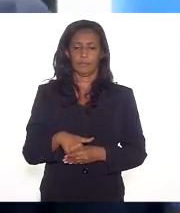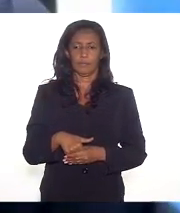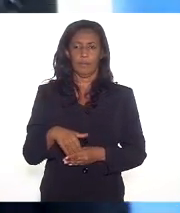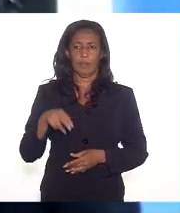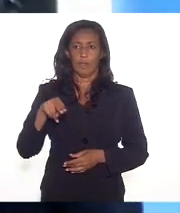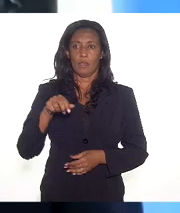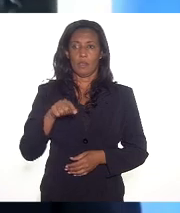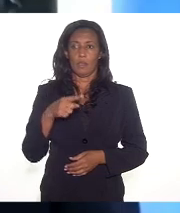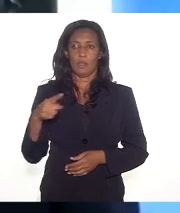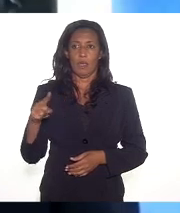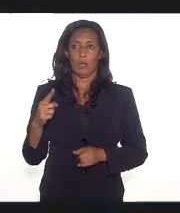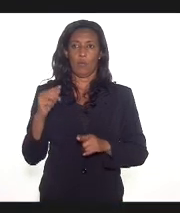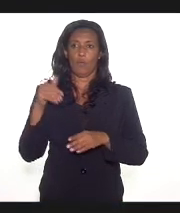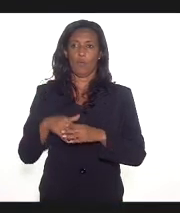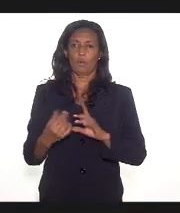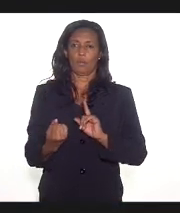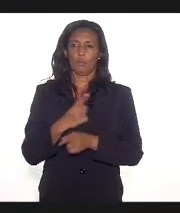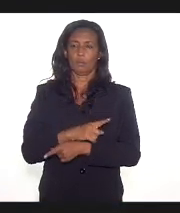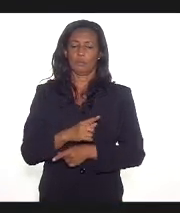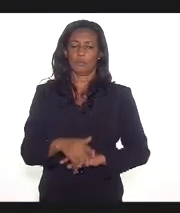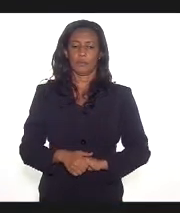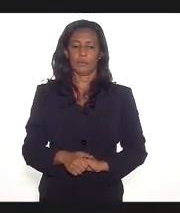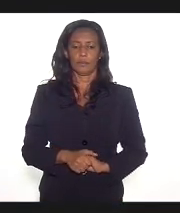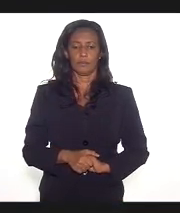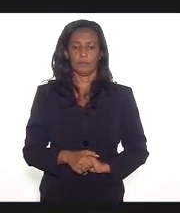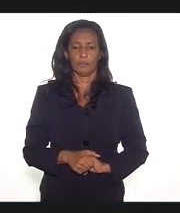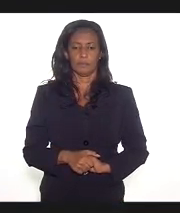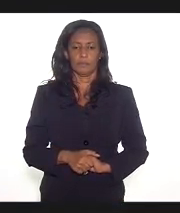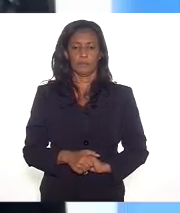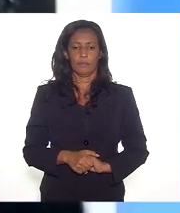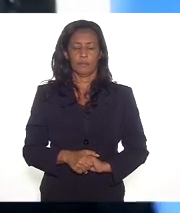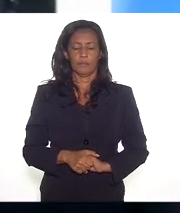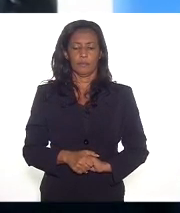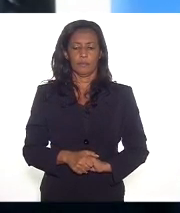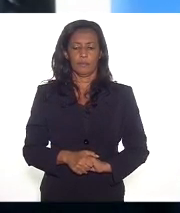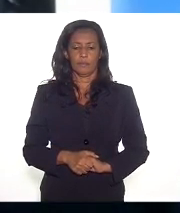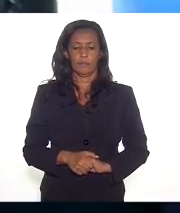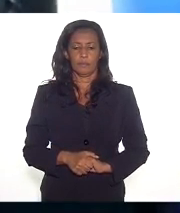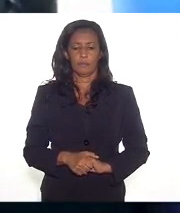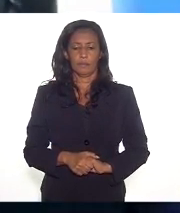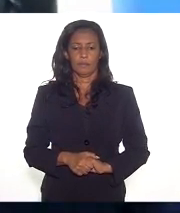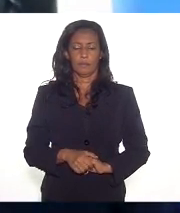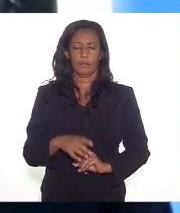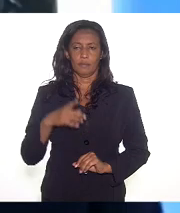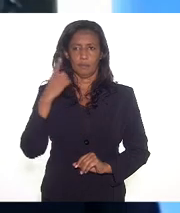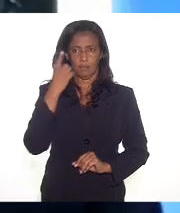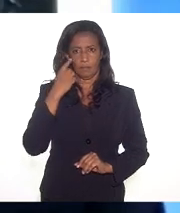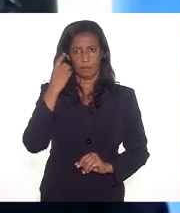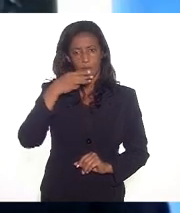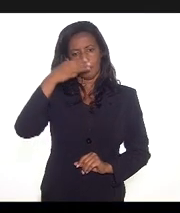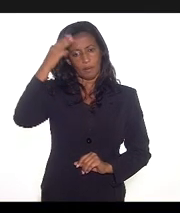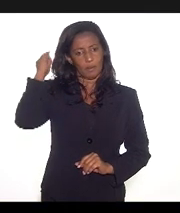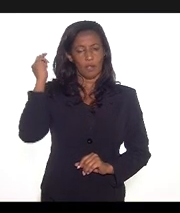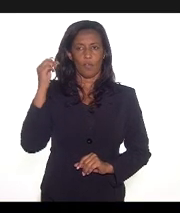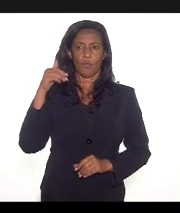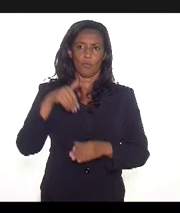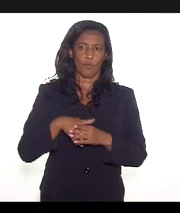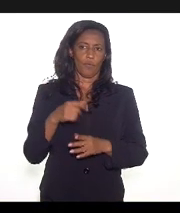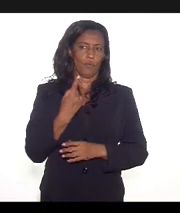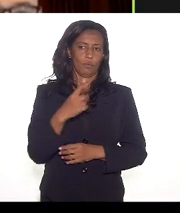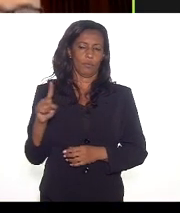Meu voto é não, voto contrário. Voto contrário, deputado Márcio Galberto. Deputado Márcio Pacheco. Voto não